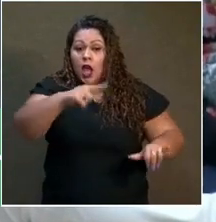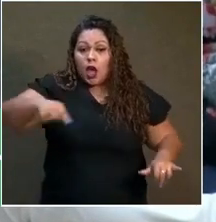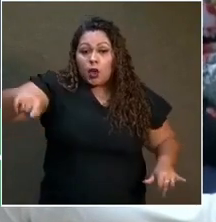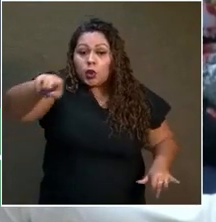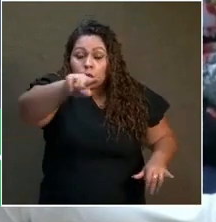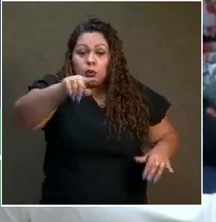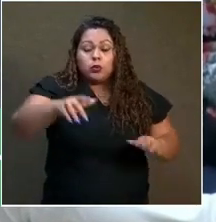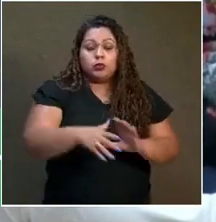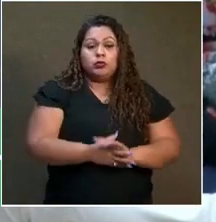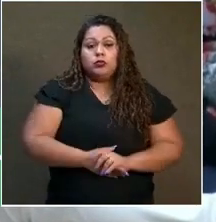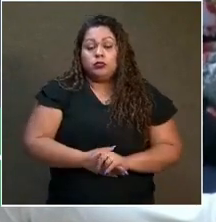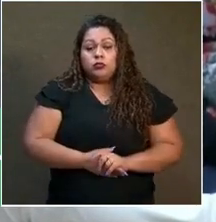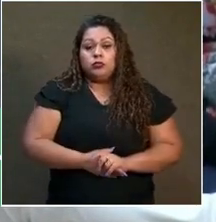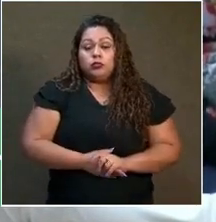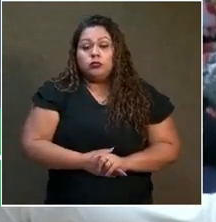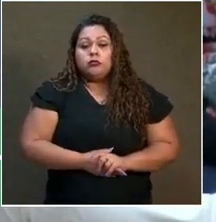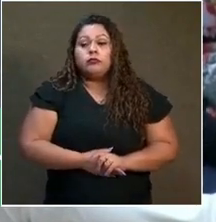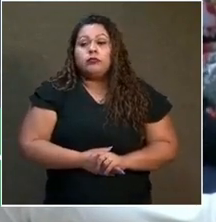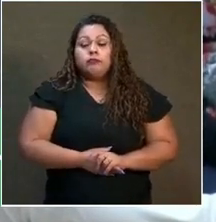presentes,